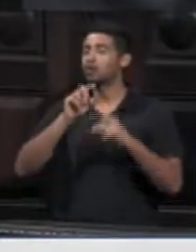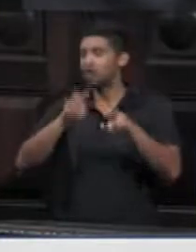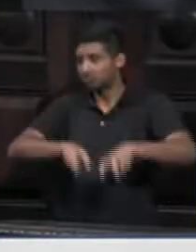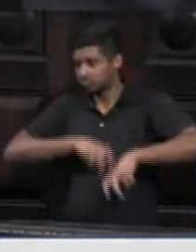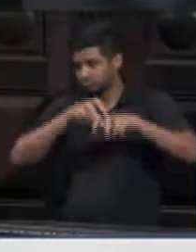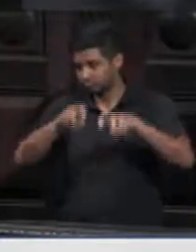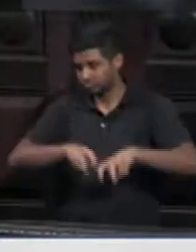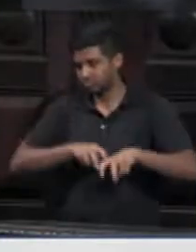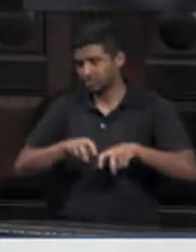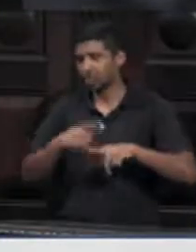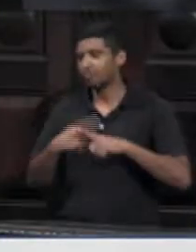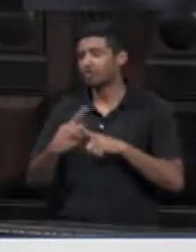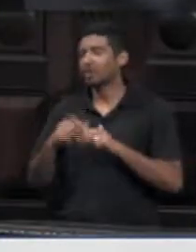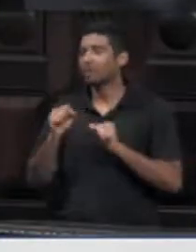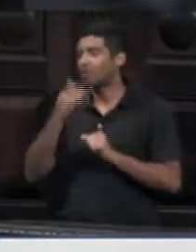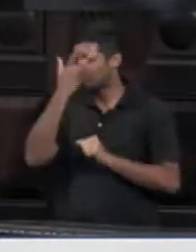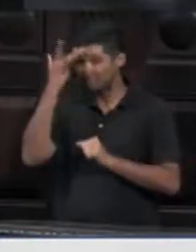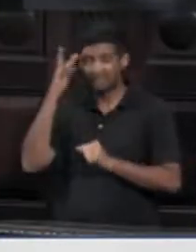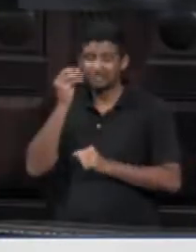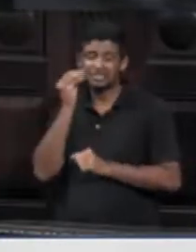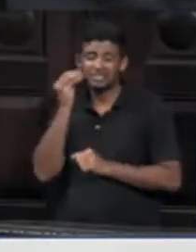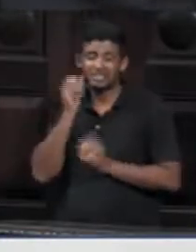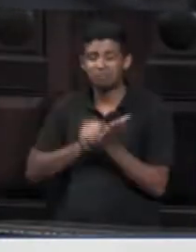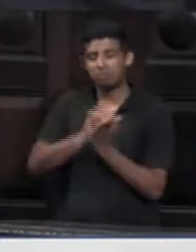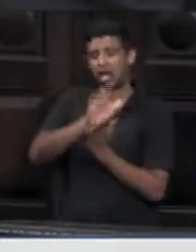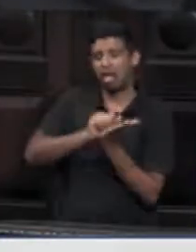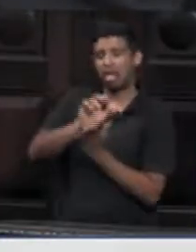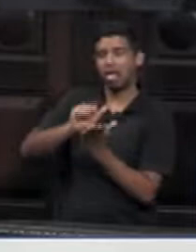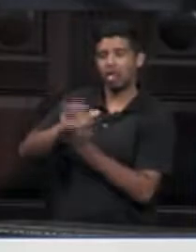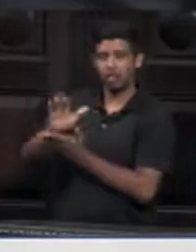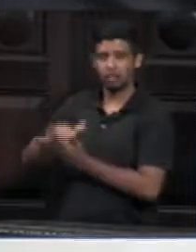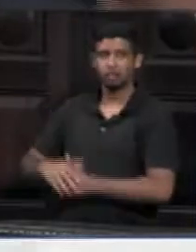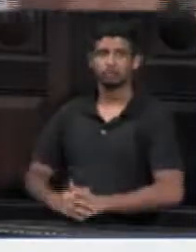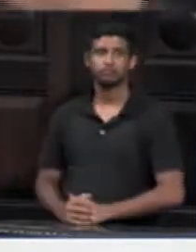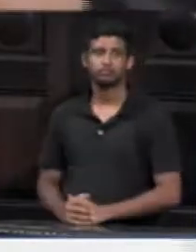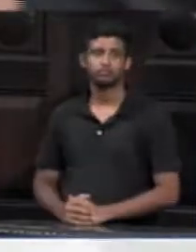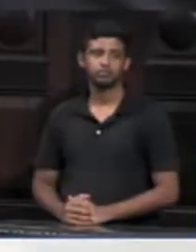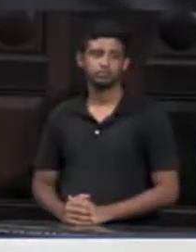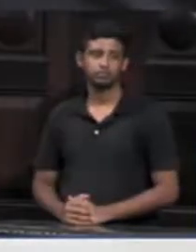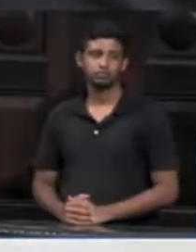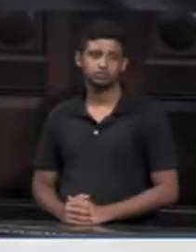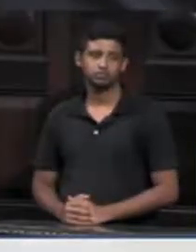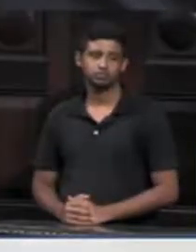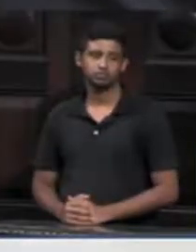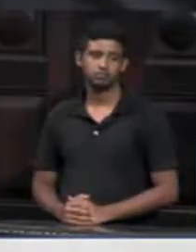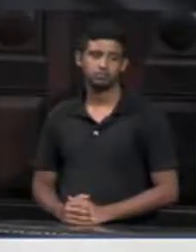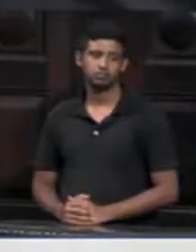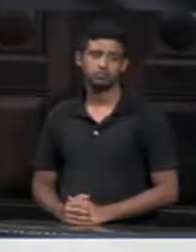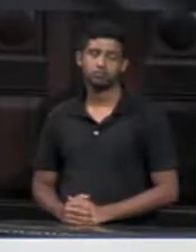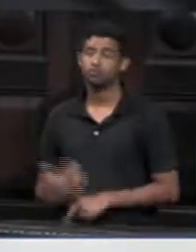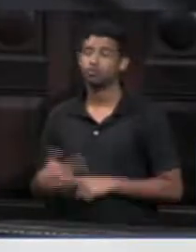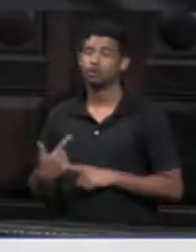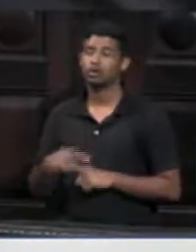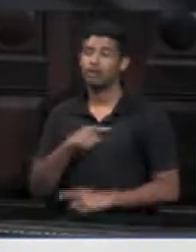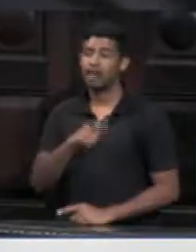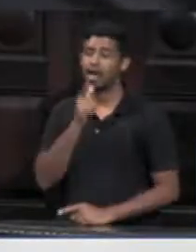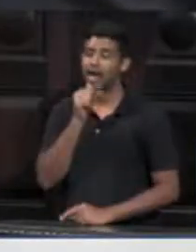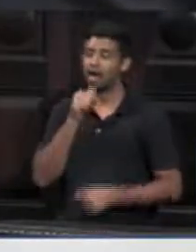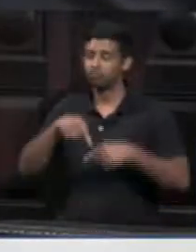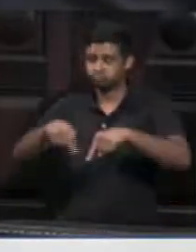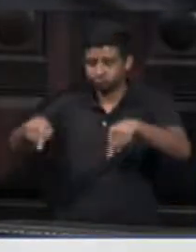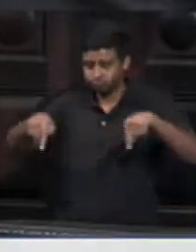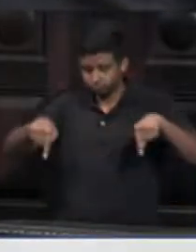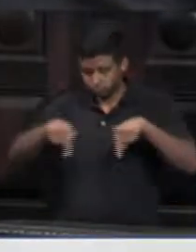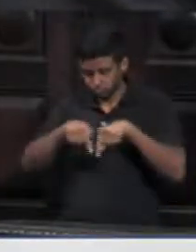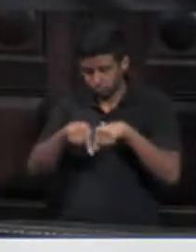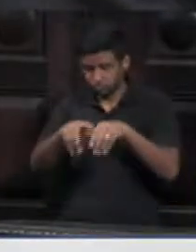ser expulsas da localidade com a questão aí da pretensão antiga de um reservatório de água lá para atender outros